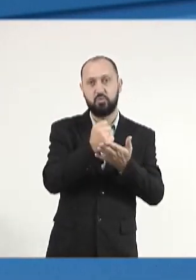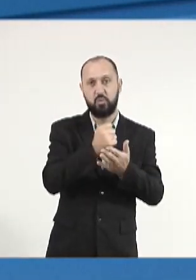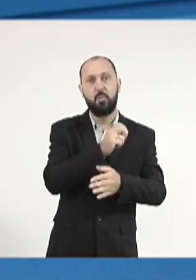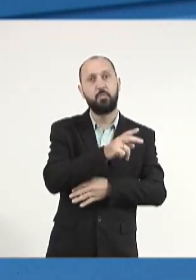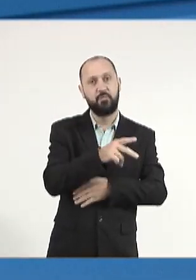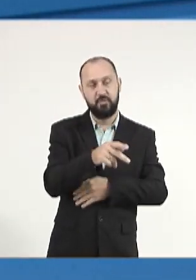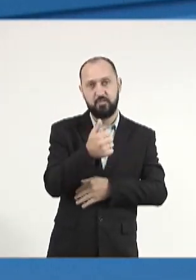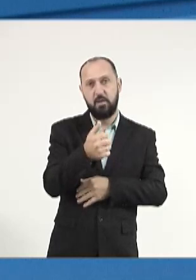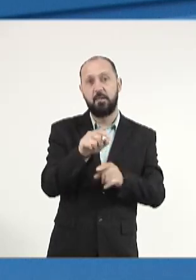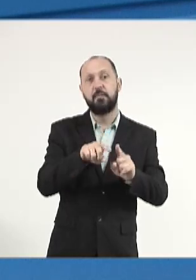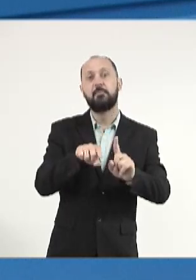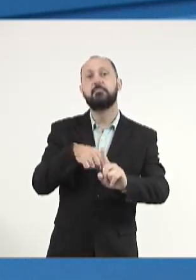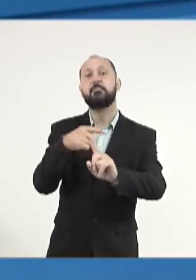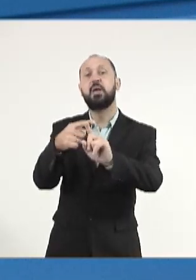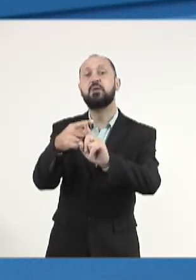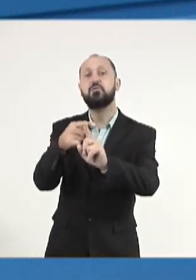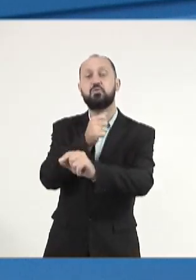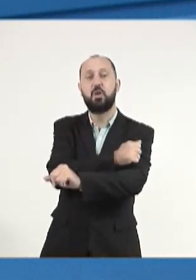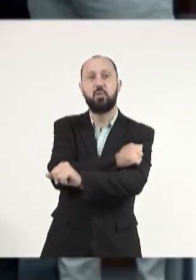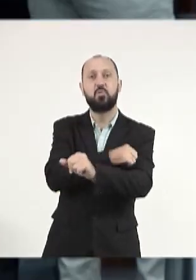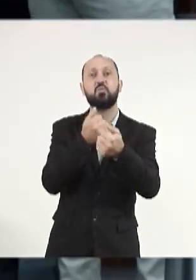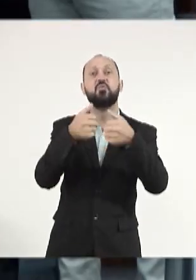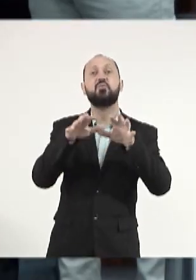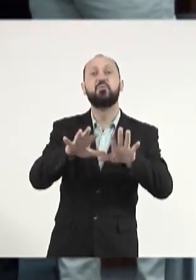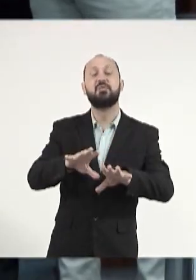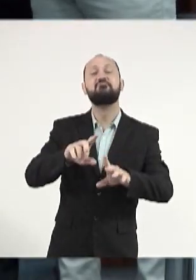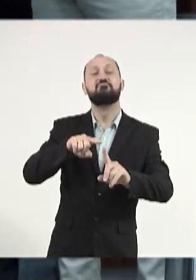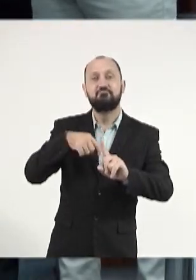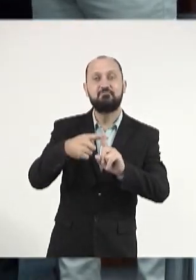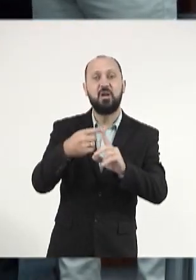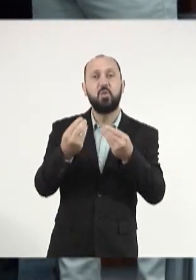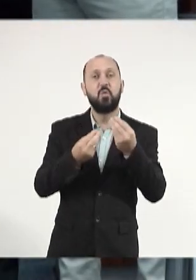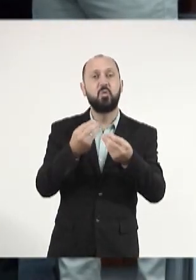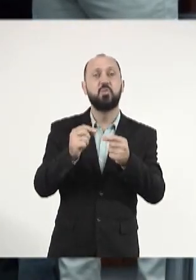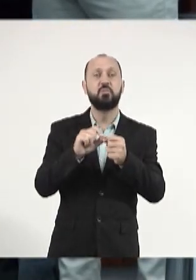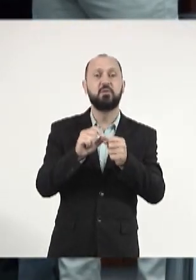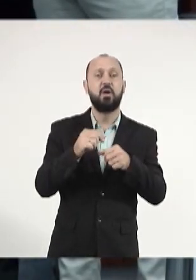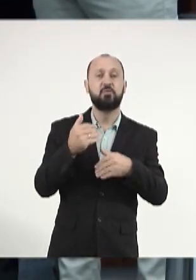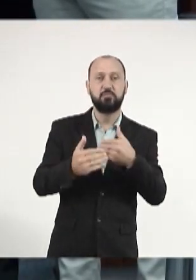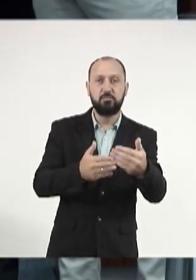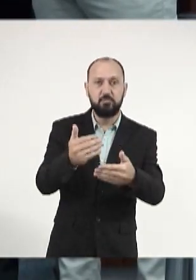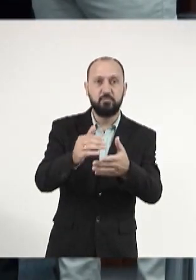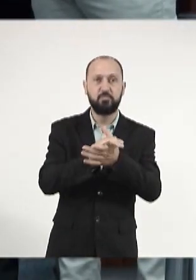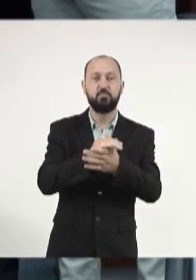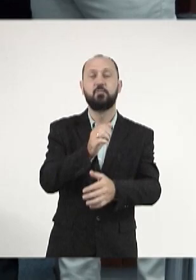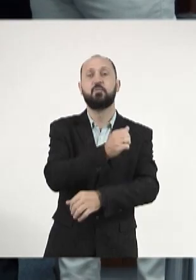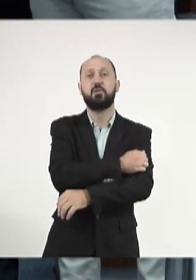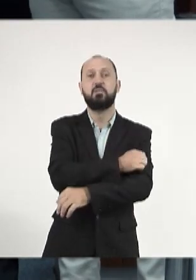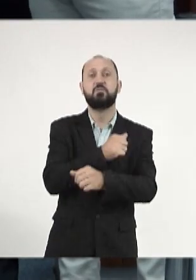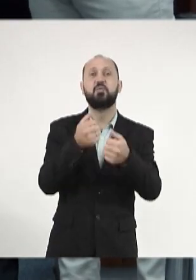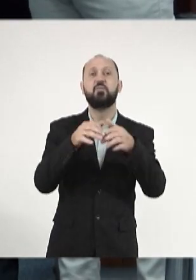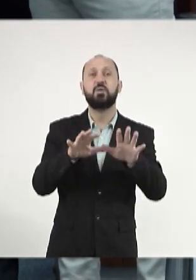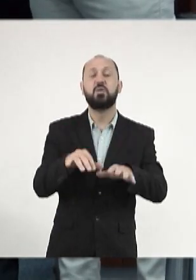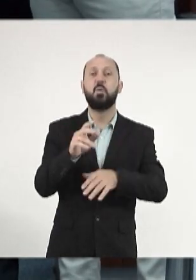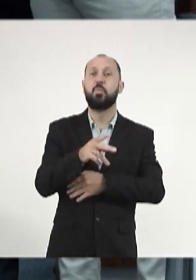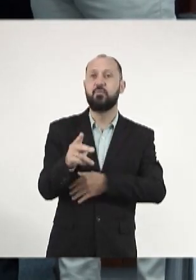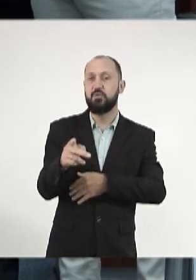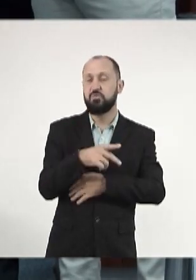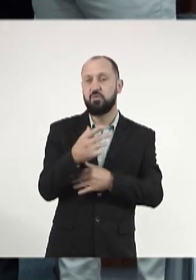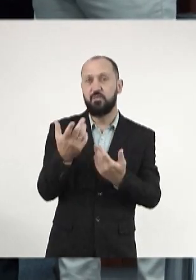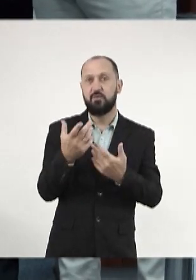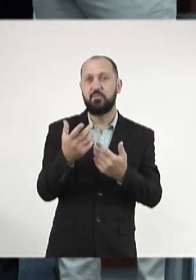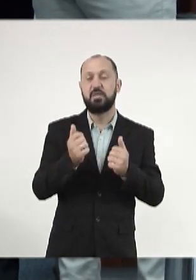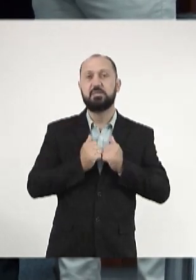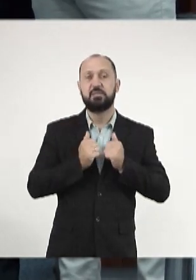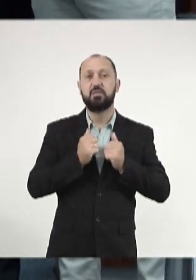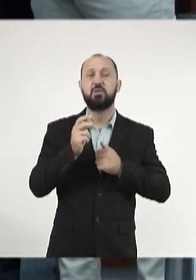dos professores, mas o tempo dos alunos é maior que isso. Então, como se dá esse processo? Os alunos estão ficando sem professores?